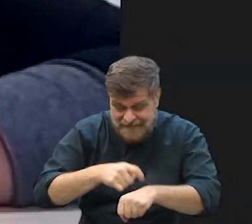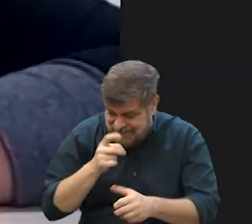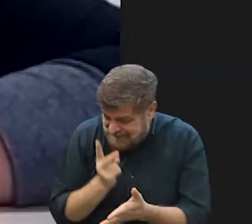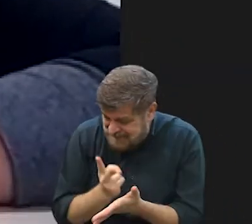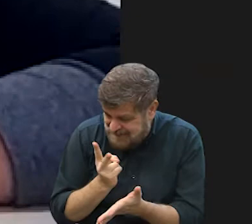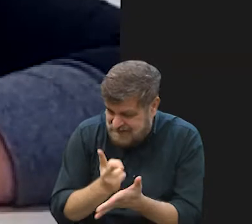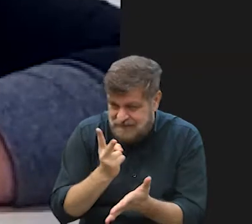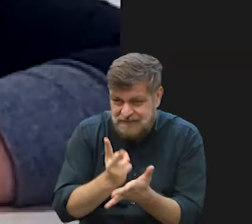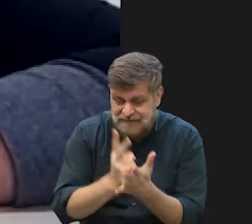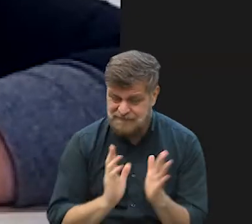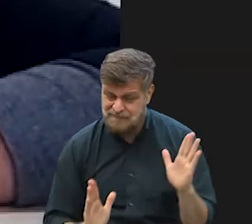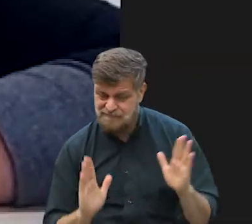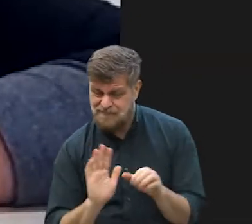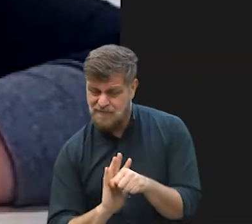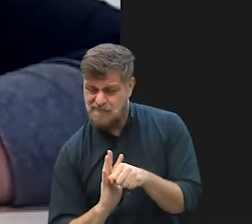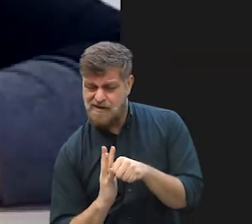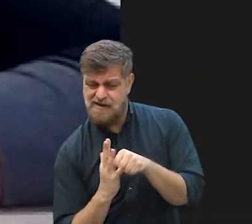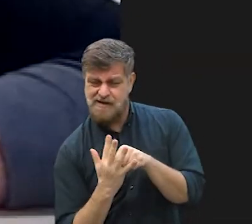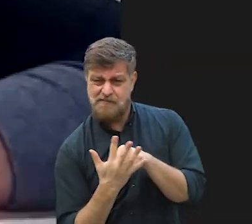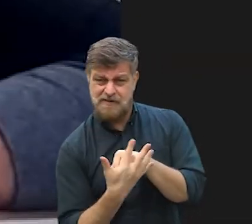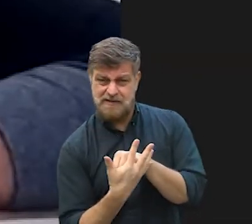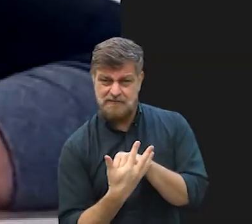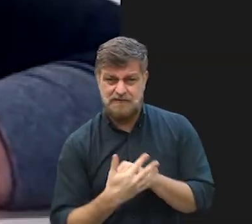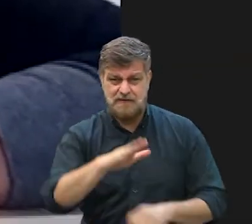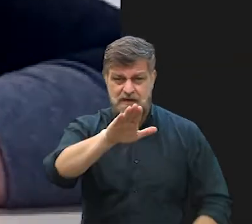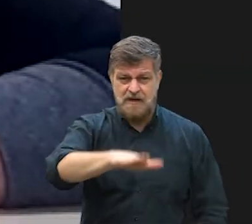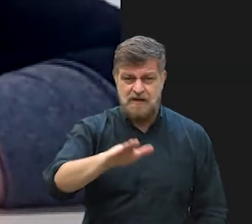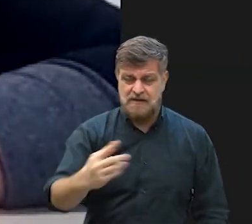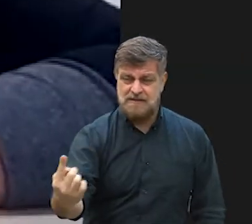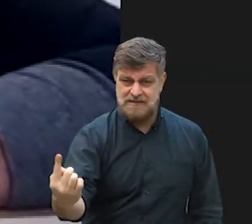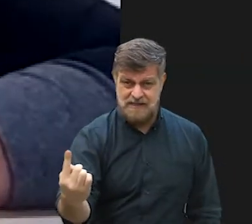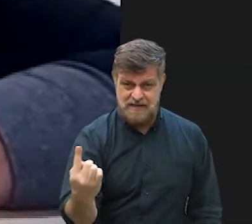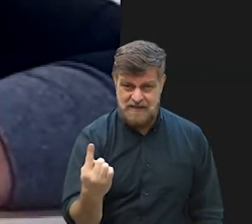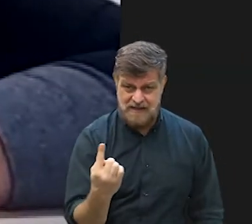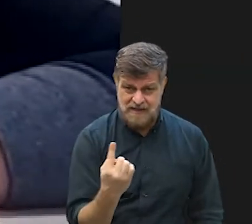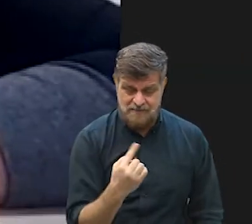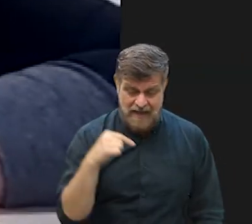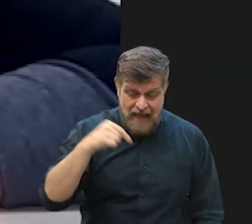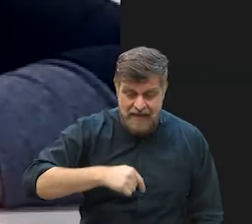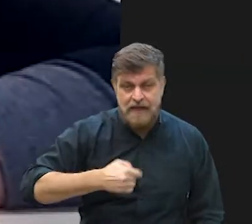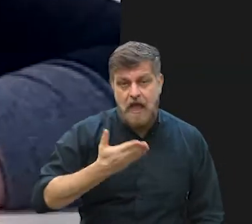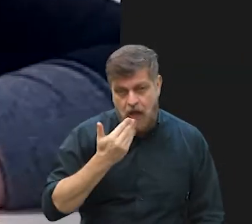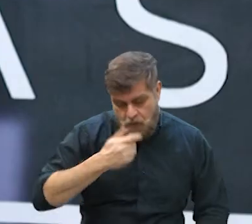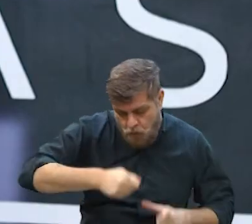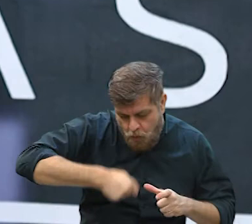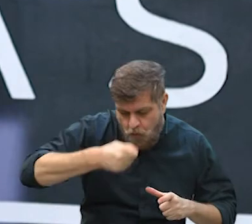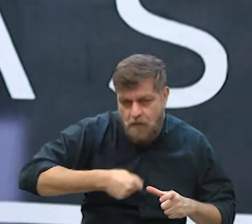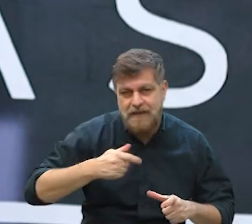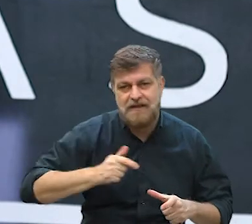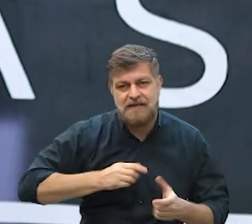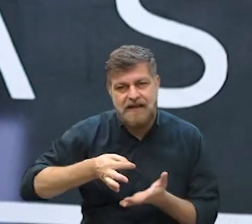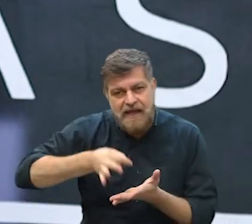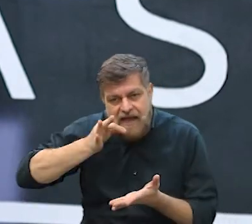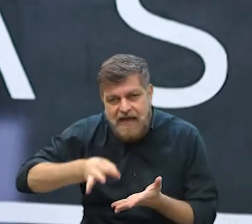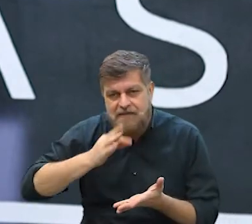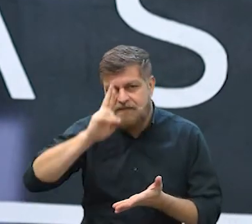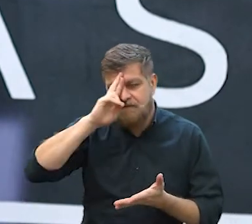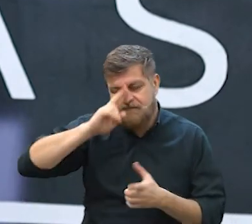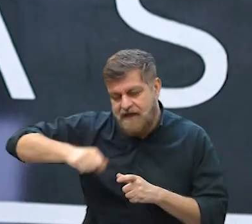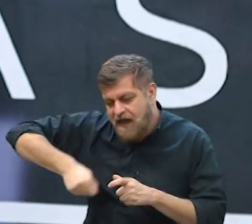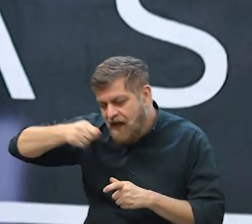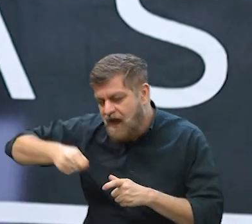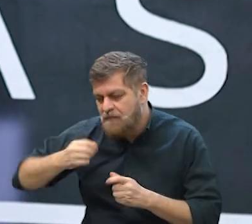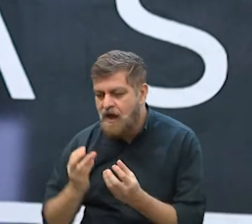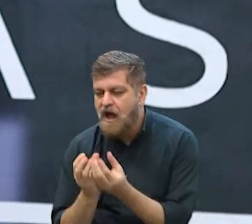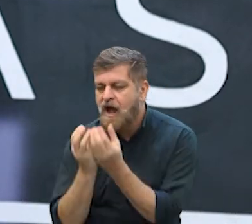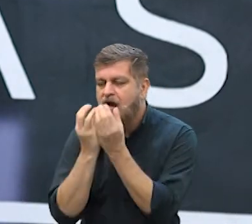momento da pandemia. As crianças vêm para cá, elas têm várias refeições por dia, tem café da manhã, tem almoço, tem lanche da